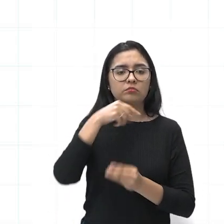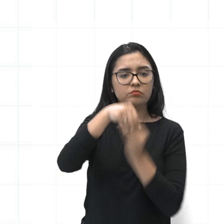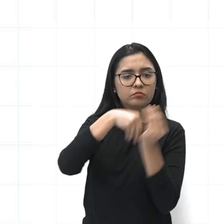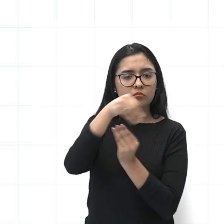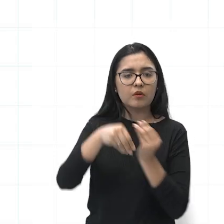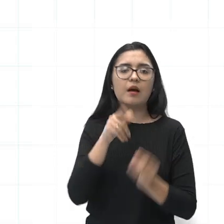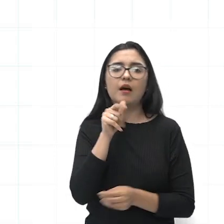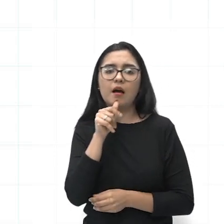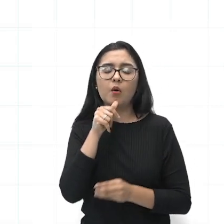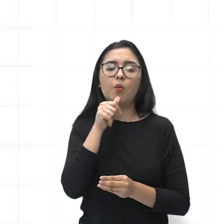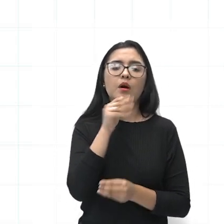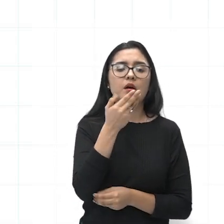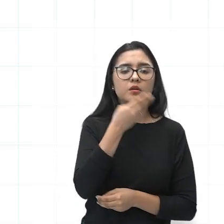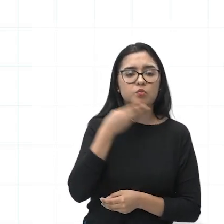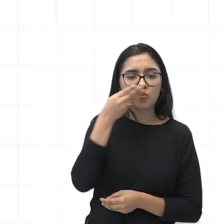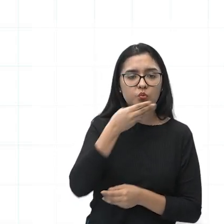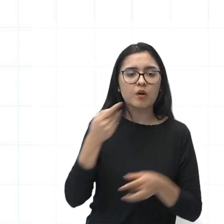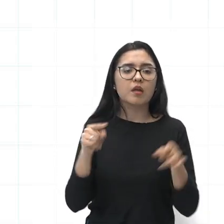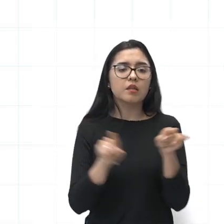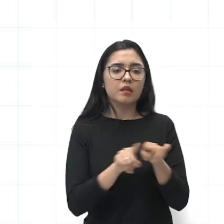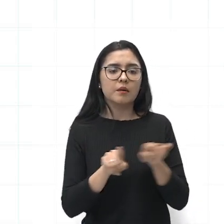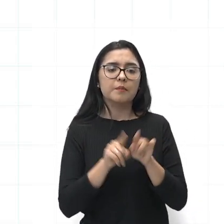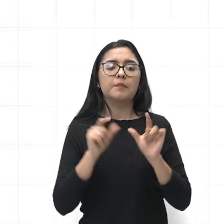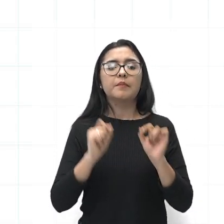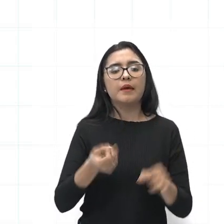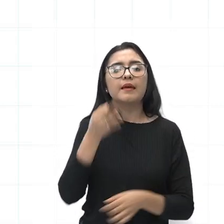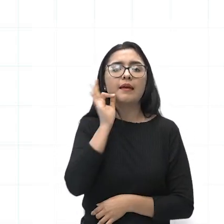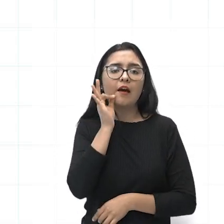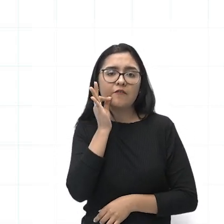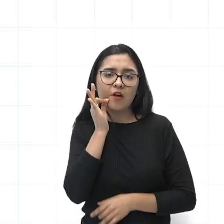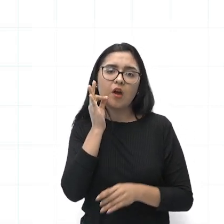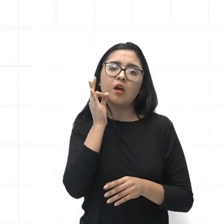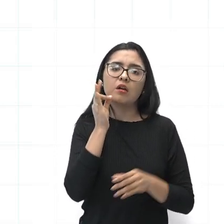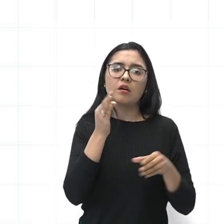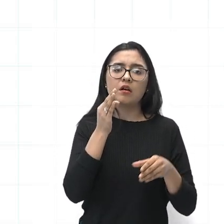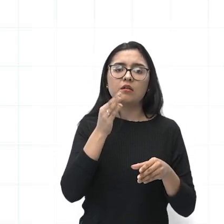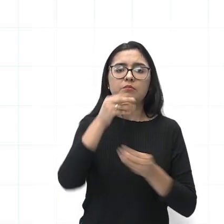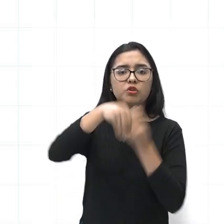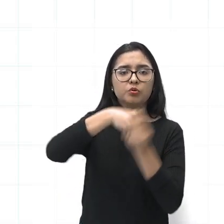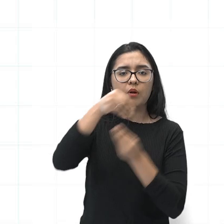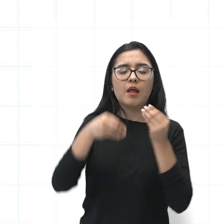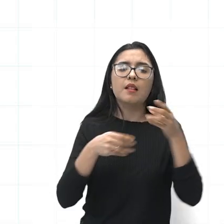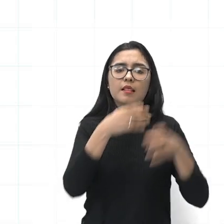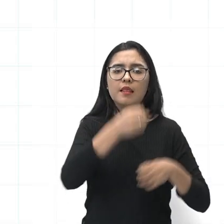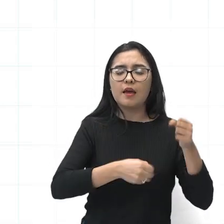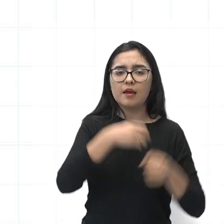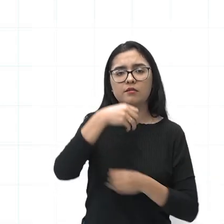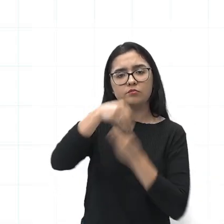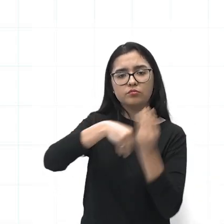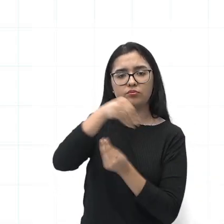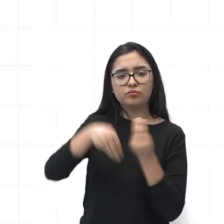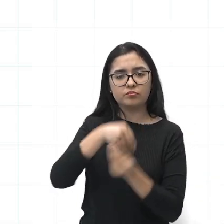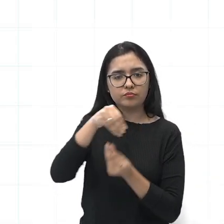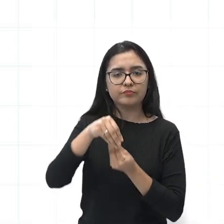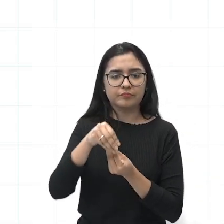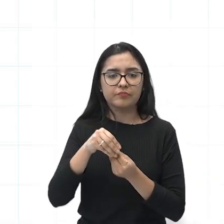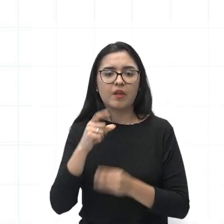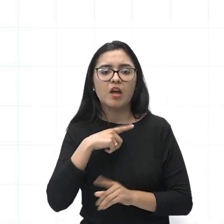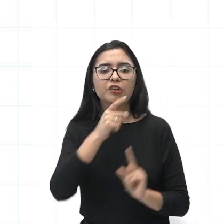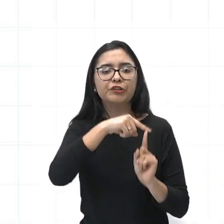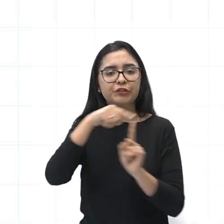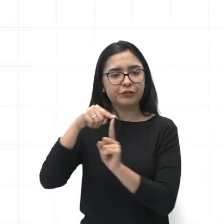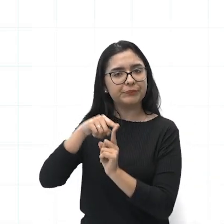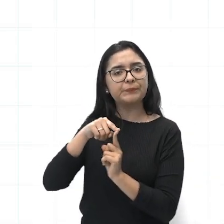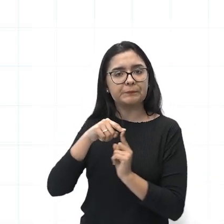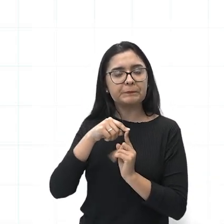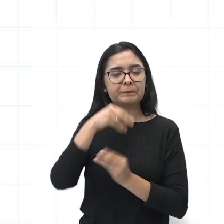O nosso café com leite ou um achocolatado, Essas são as apresentações de